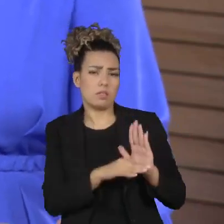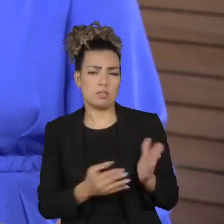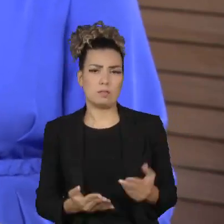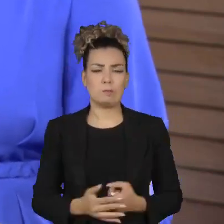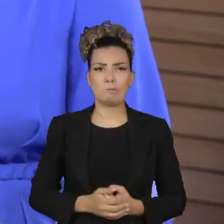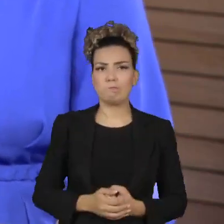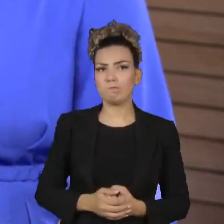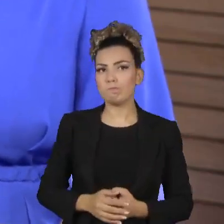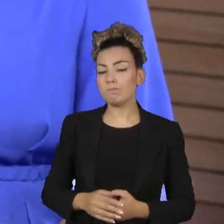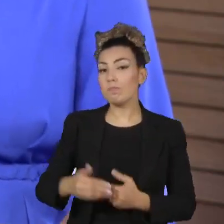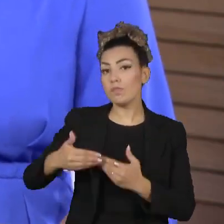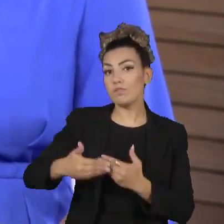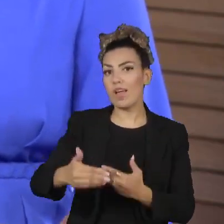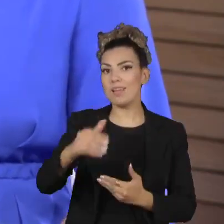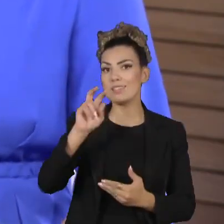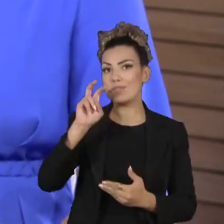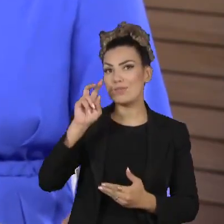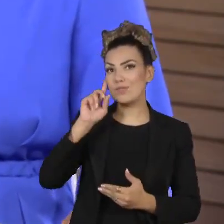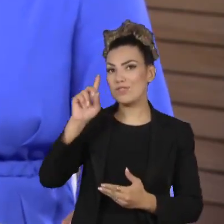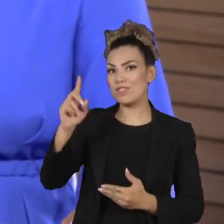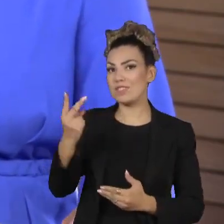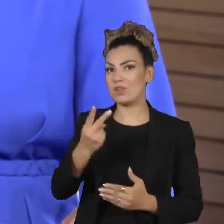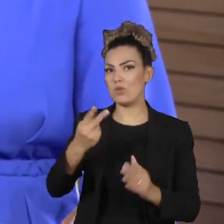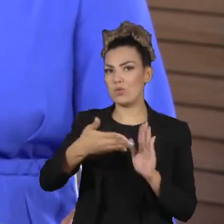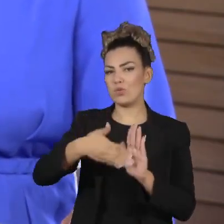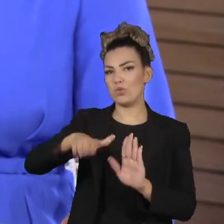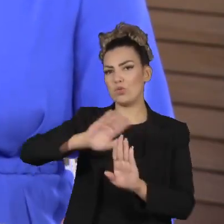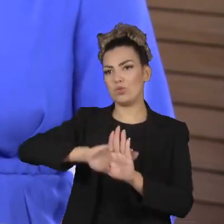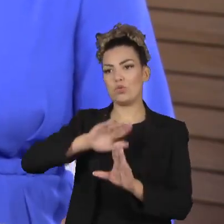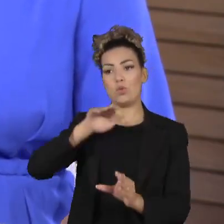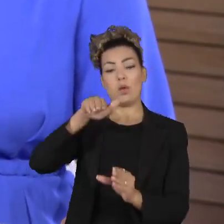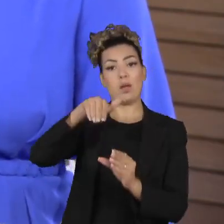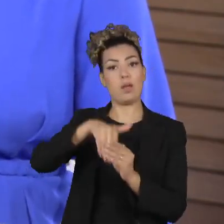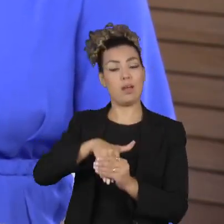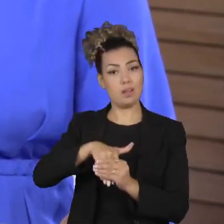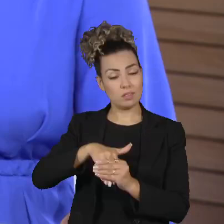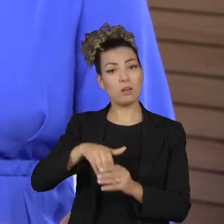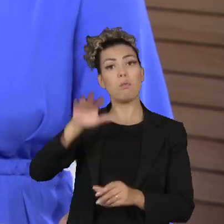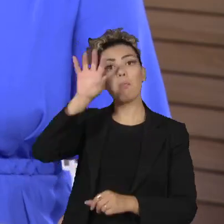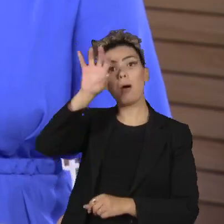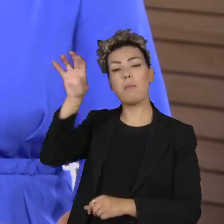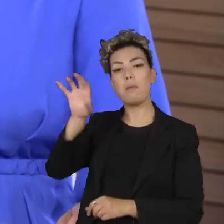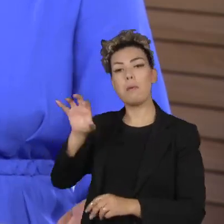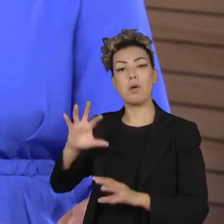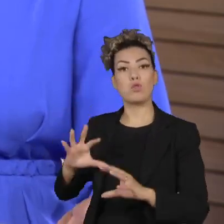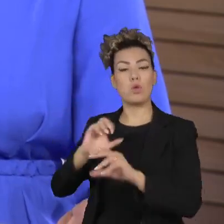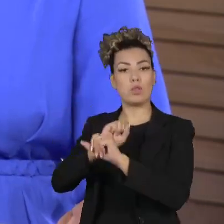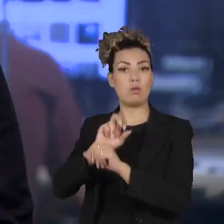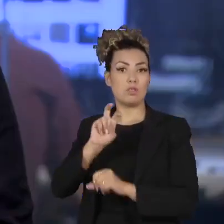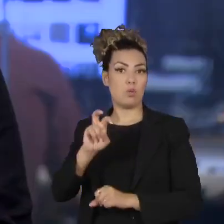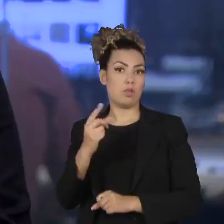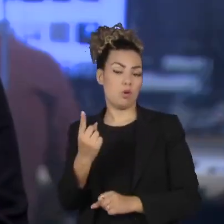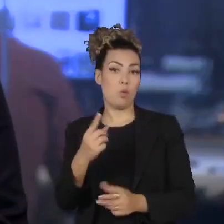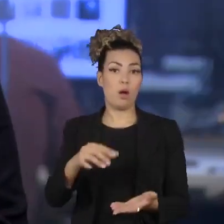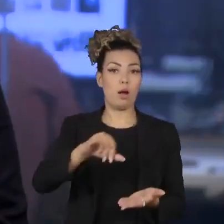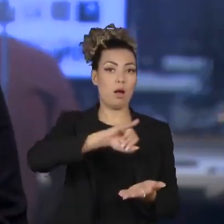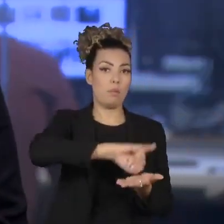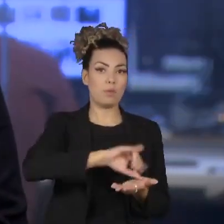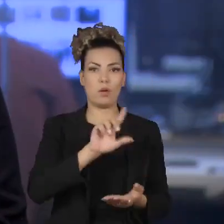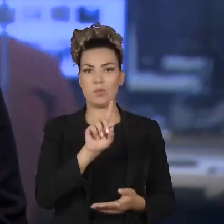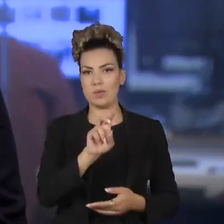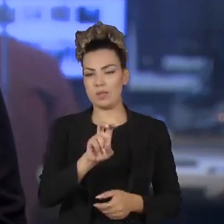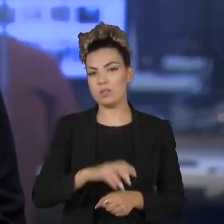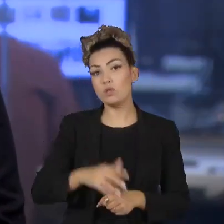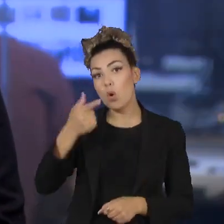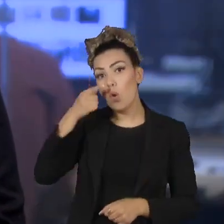faltam C dias para o segundo turno das eleições em 51 municípios sendo 15 capitais ontem foi